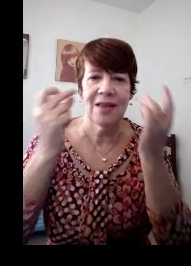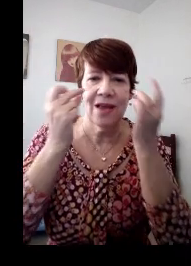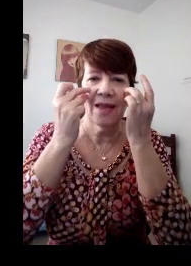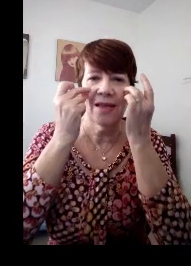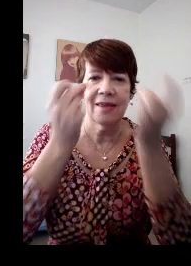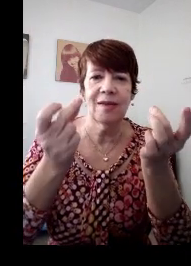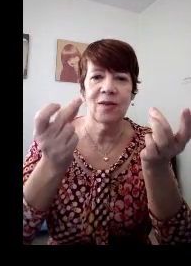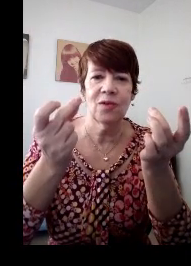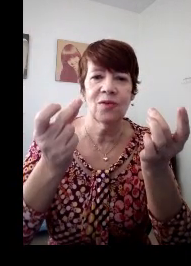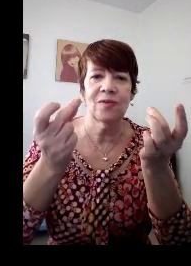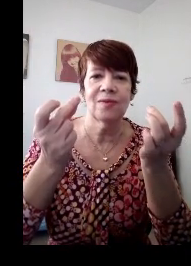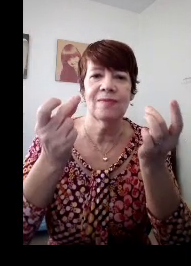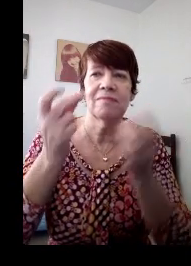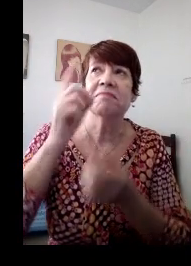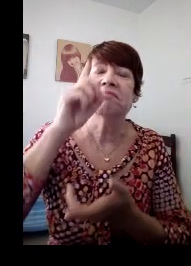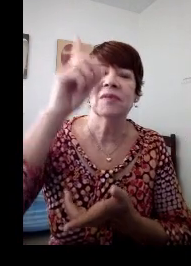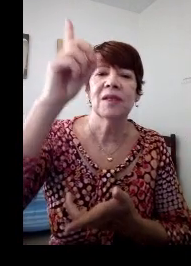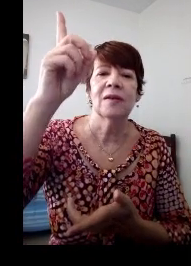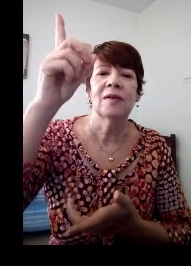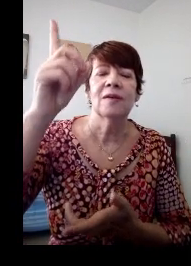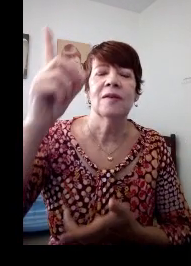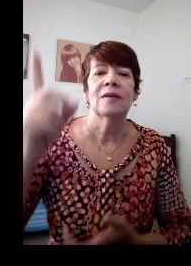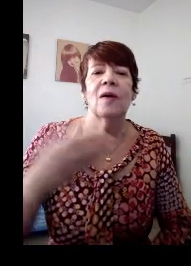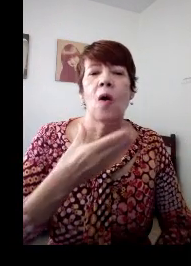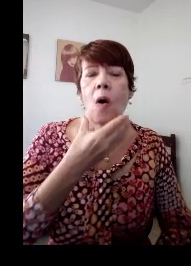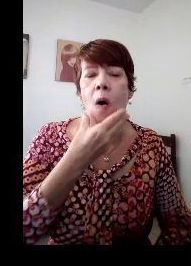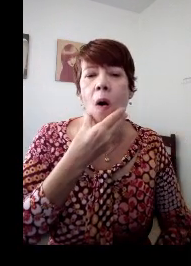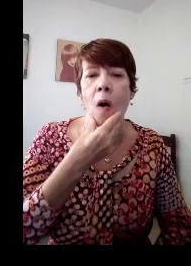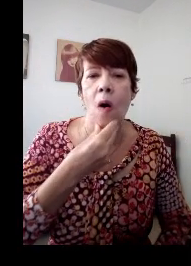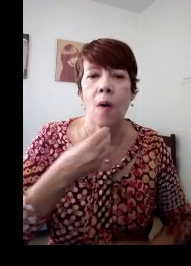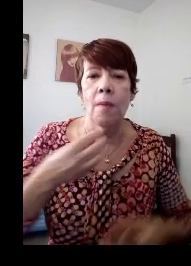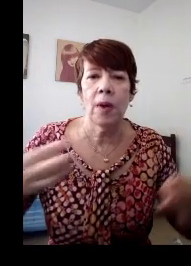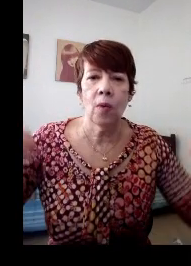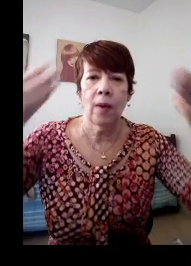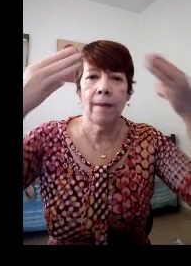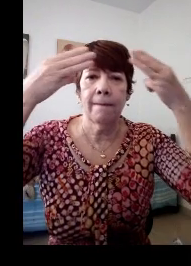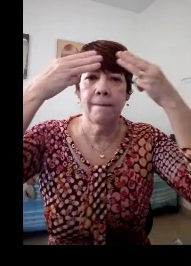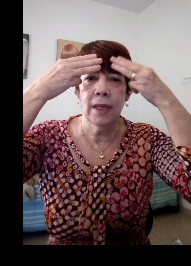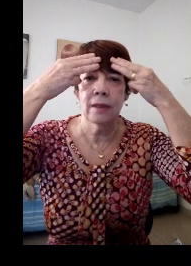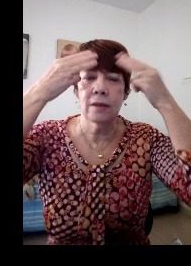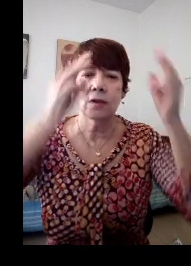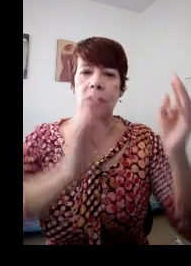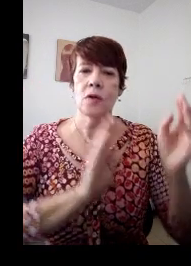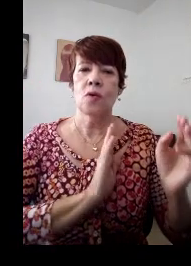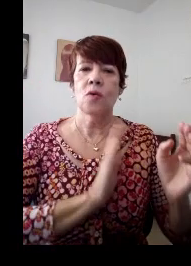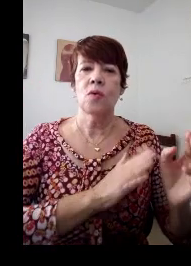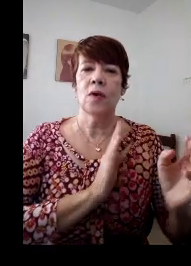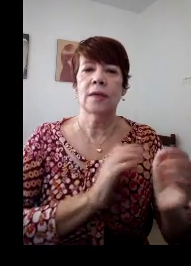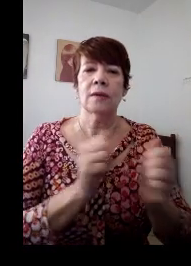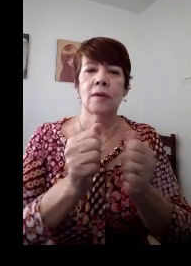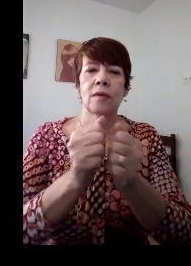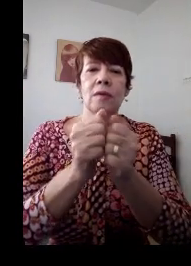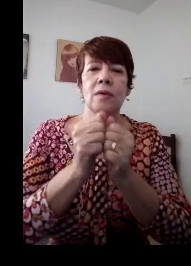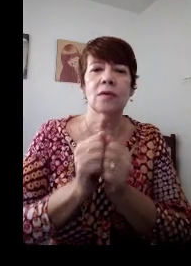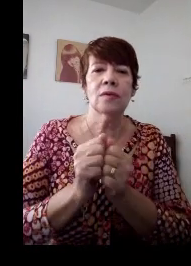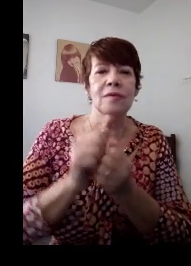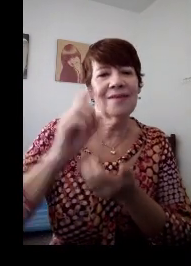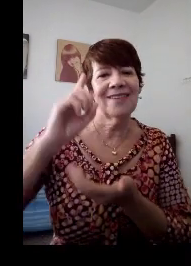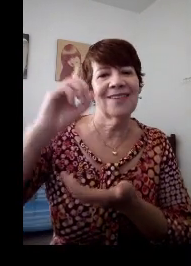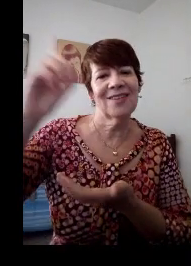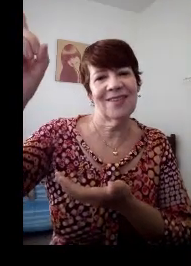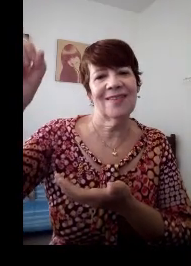estava atento para Deus, né? Era um homem que estava com a mente em Deus. Veja